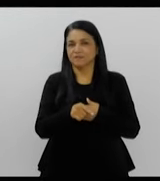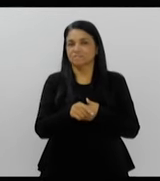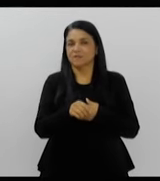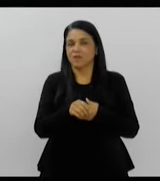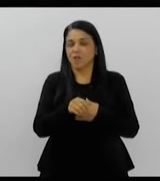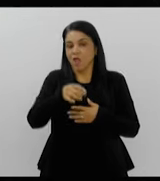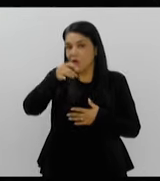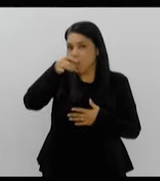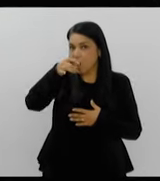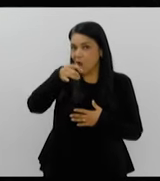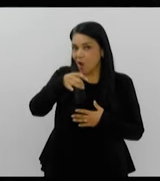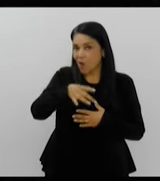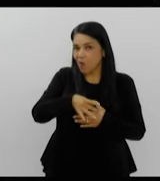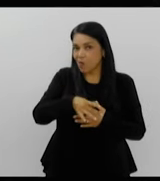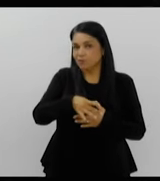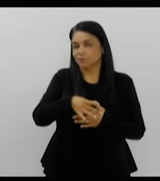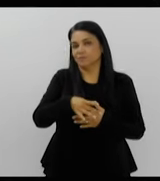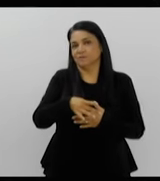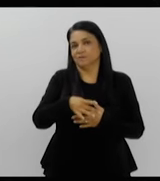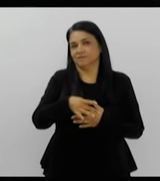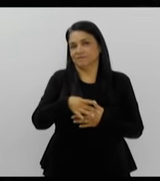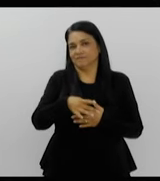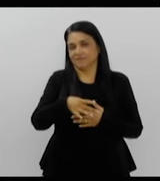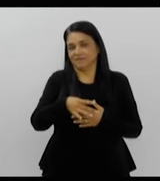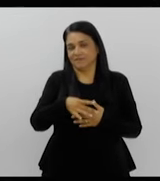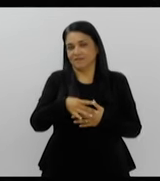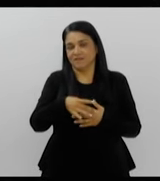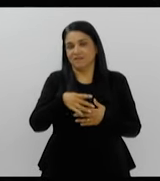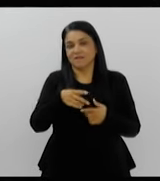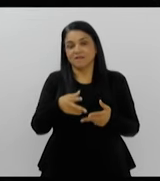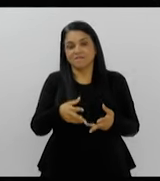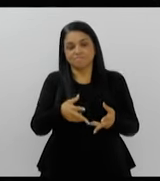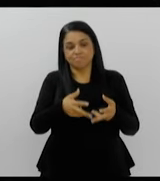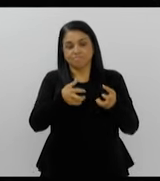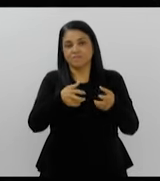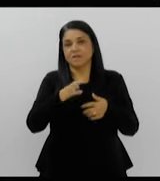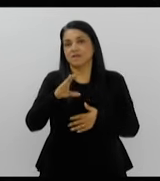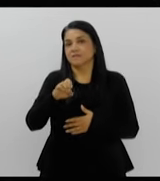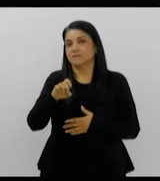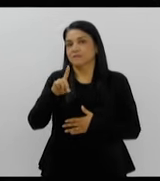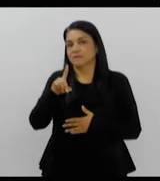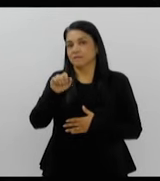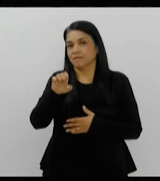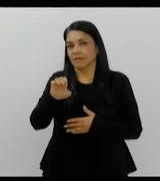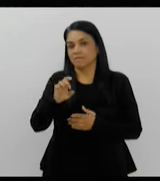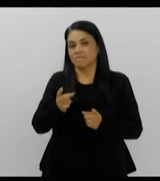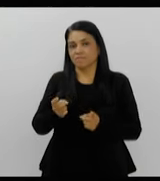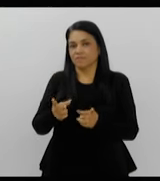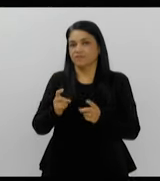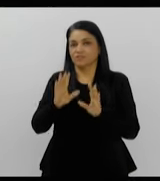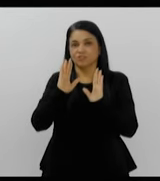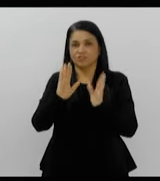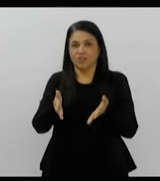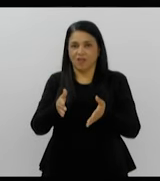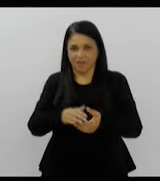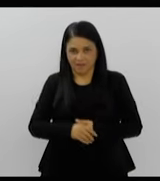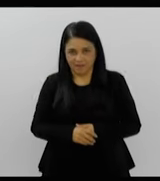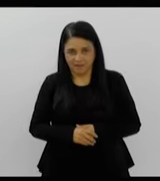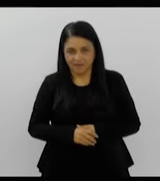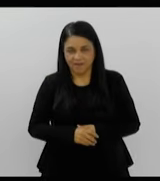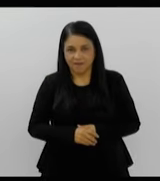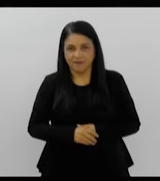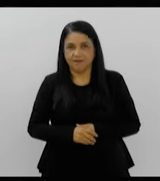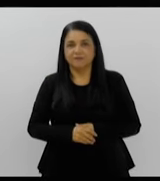última joia da coroa, visto que a SEDAI já foi vendida e